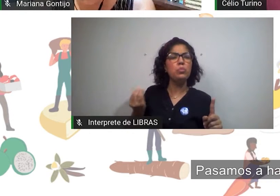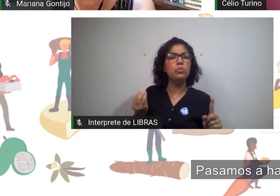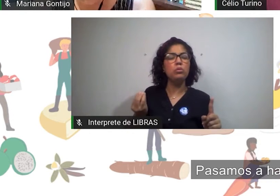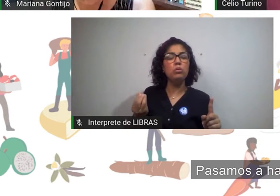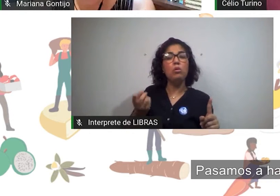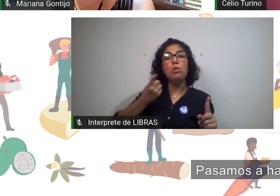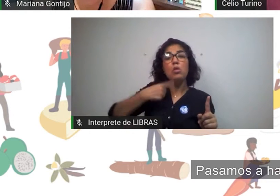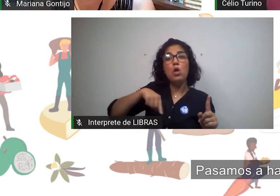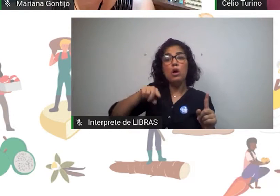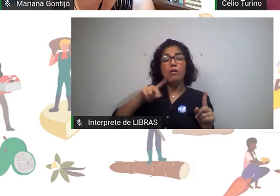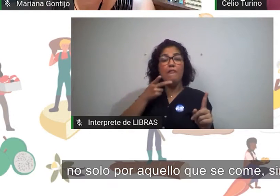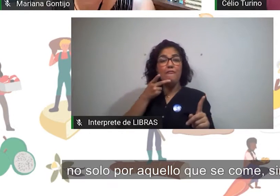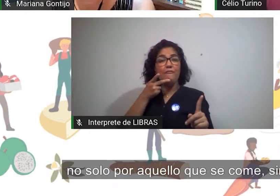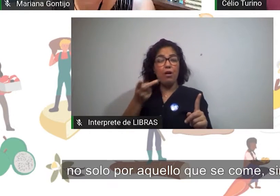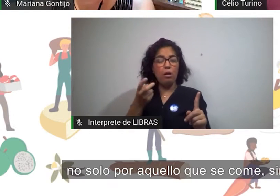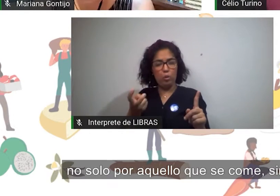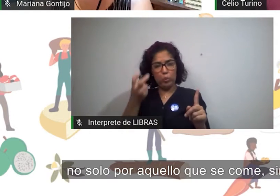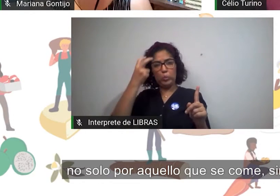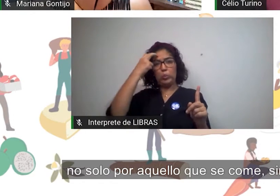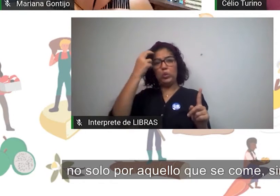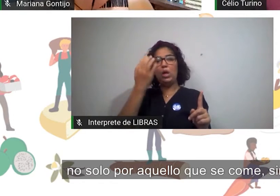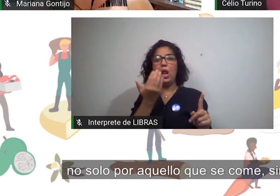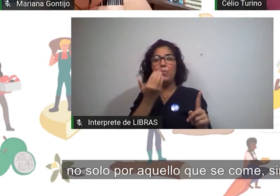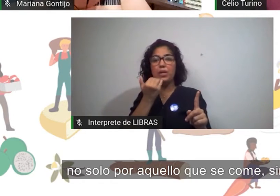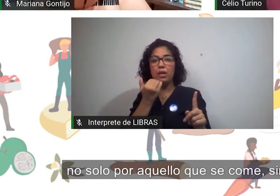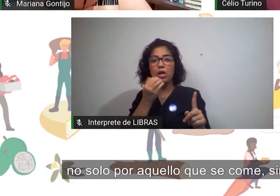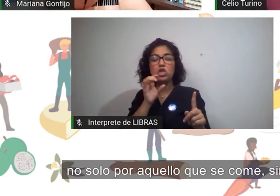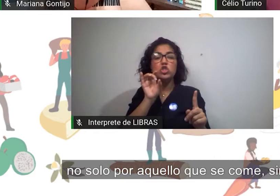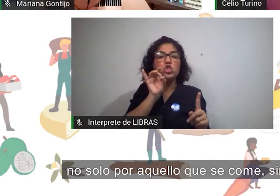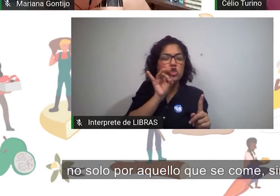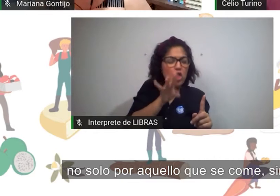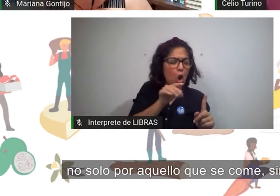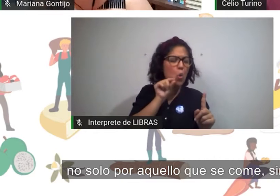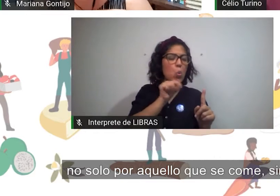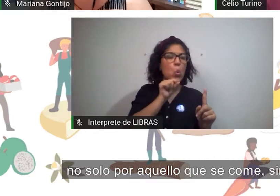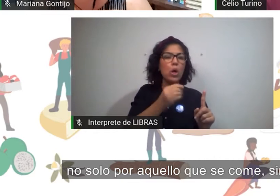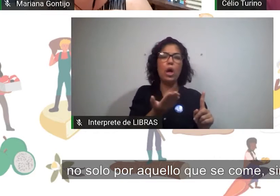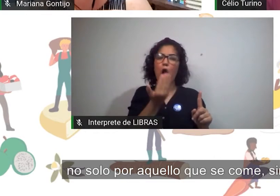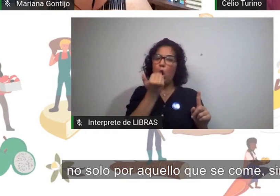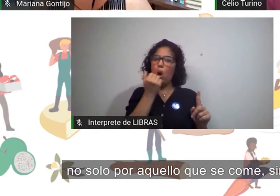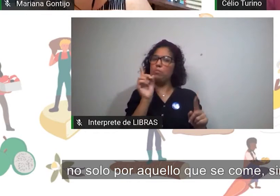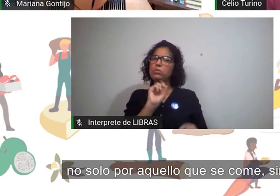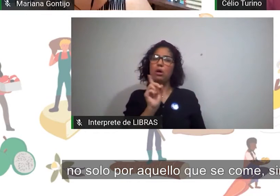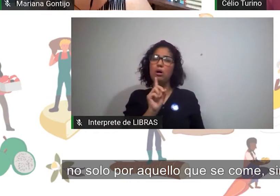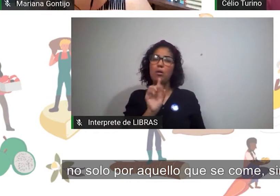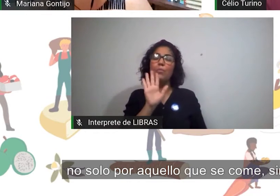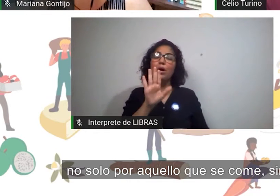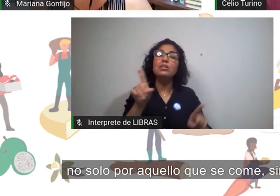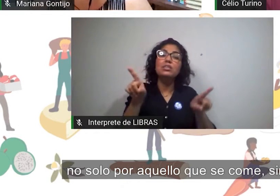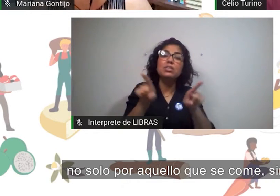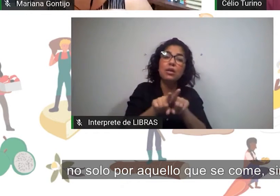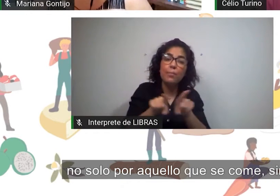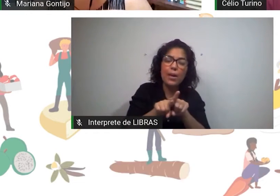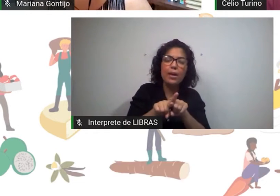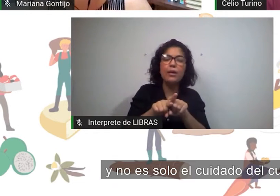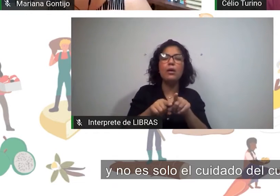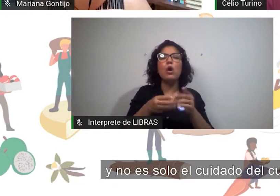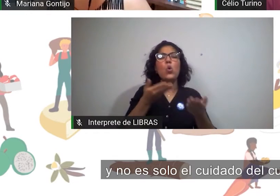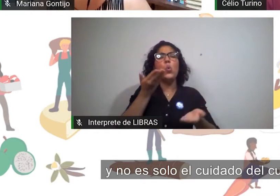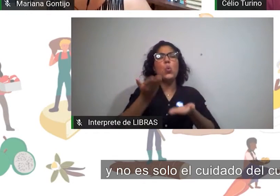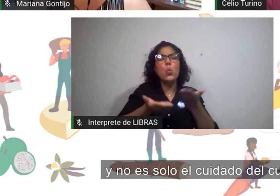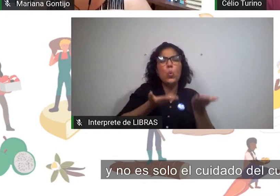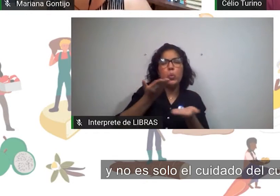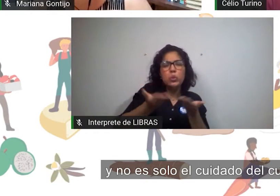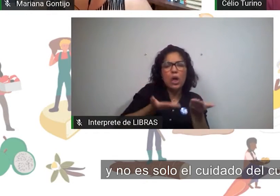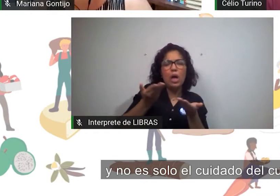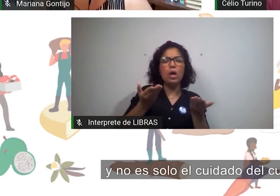falar de cultura alimentar não só por aquilo que se come, mas também dos processos de cura, dos processos de cuidado, e que